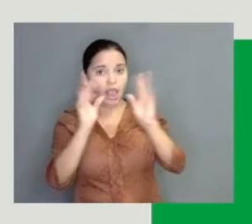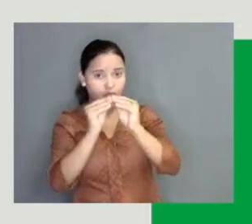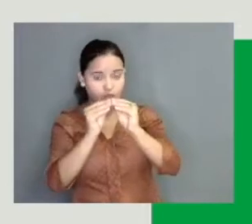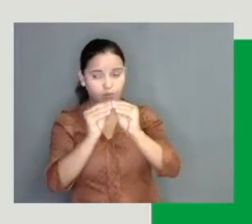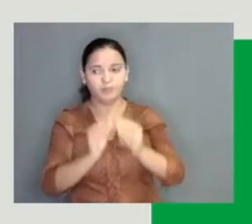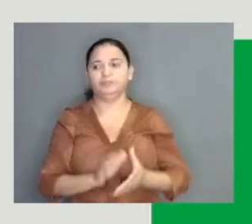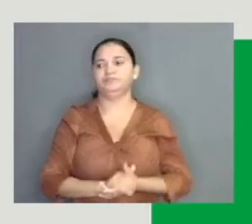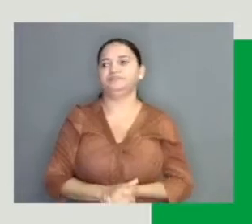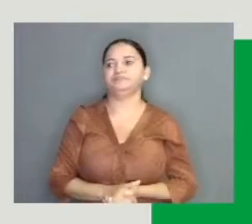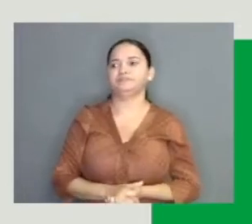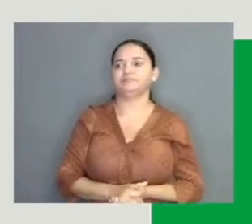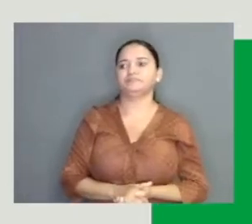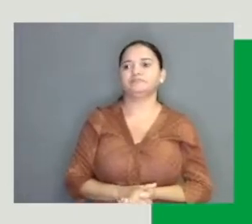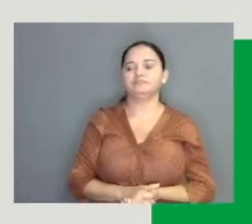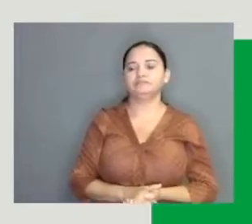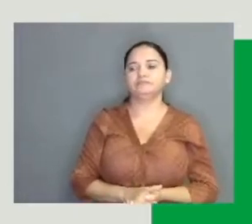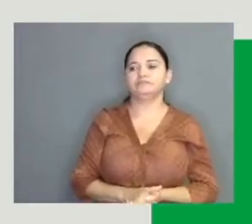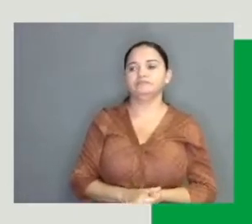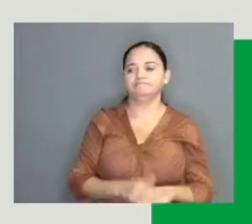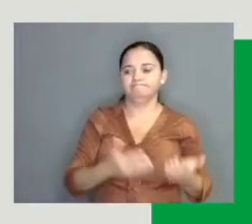lá?